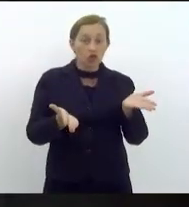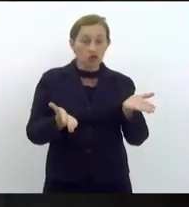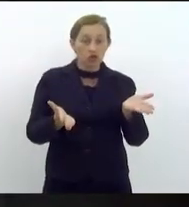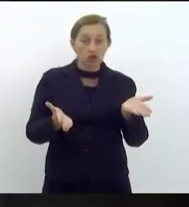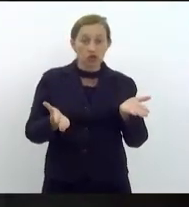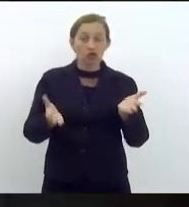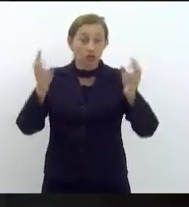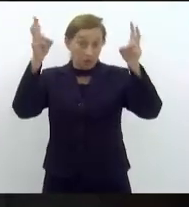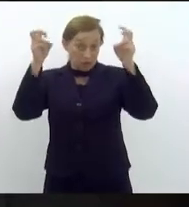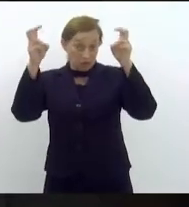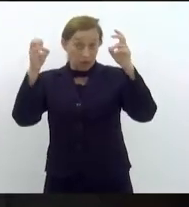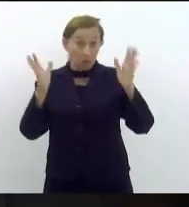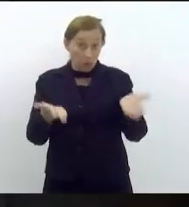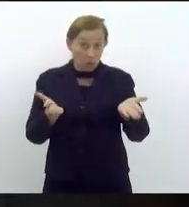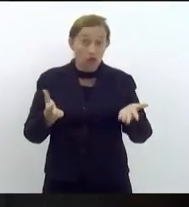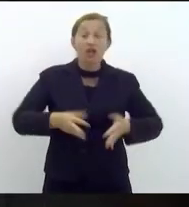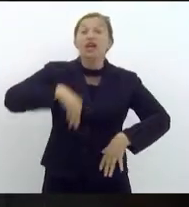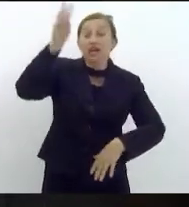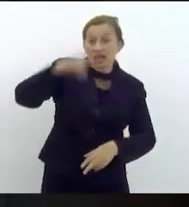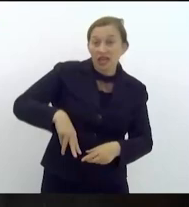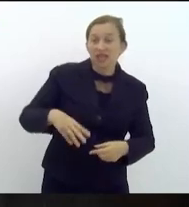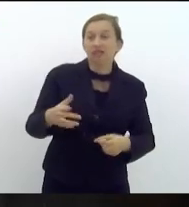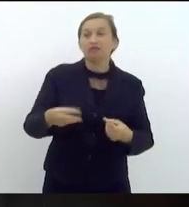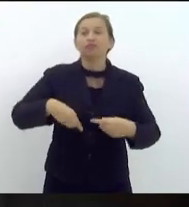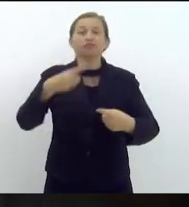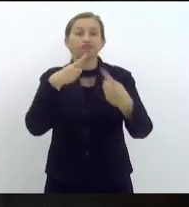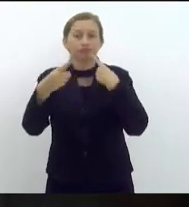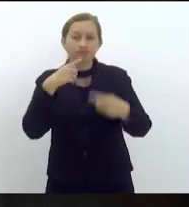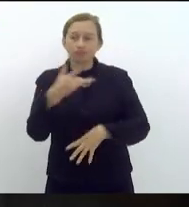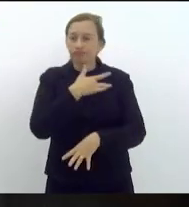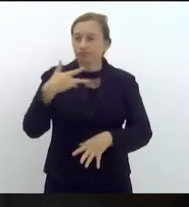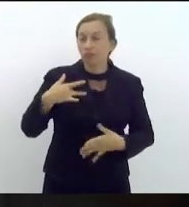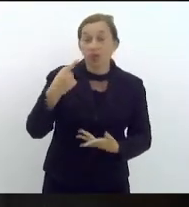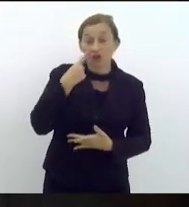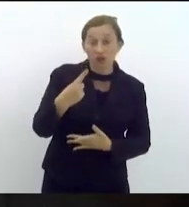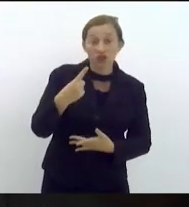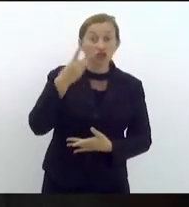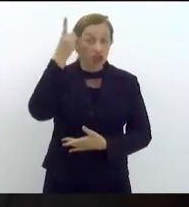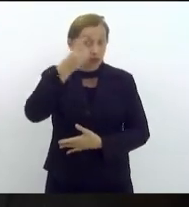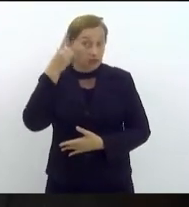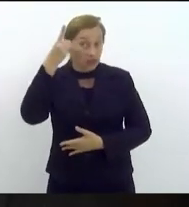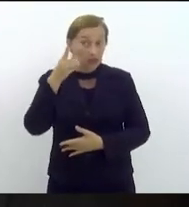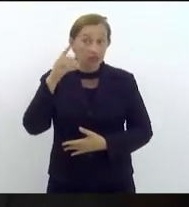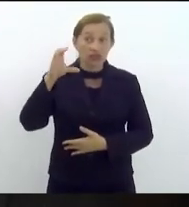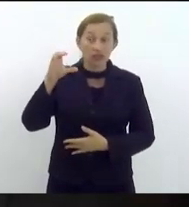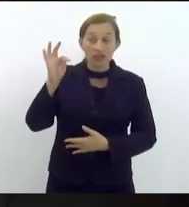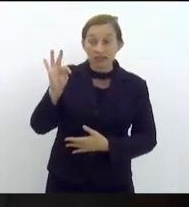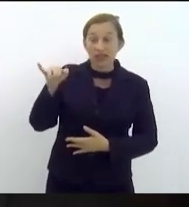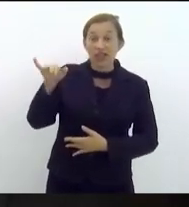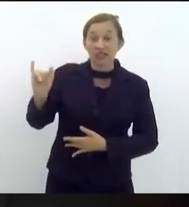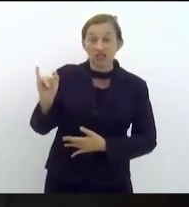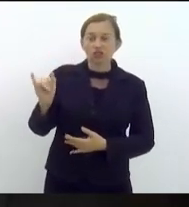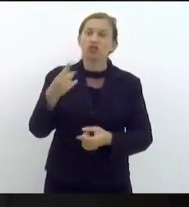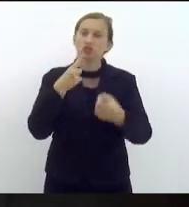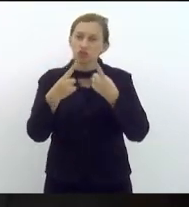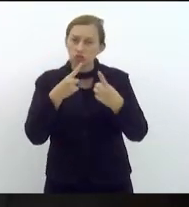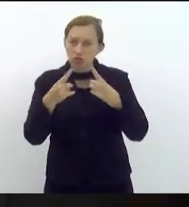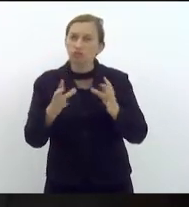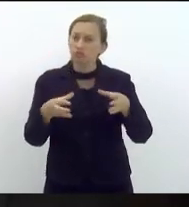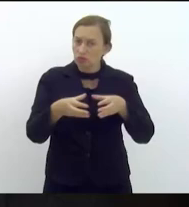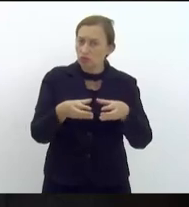Hoje quem está discutindo é sobre saúde veja Deputado tange comissão de saúde a saúde que a gente está discutindo